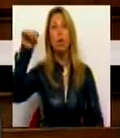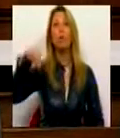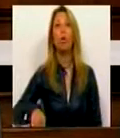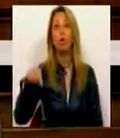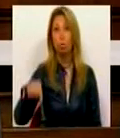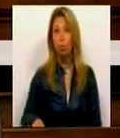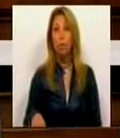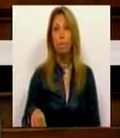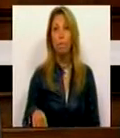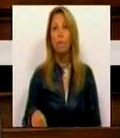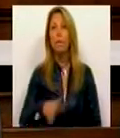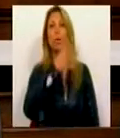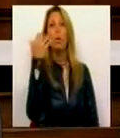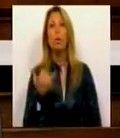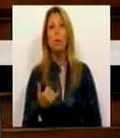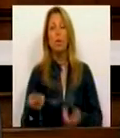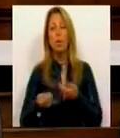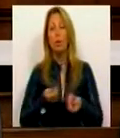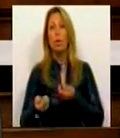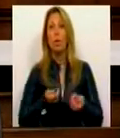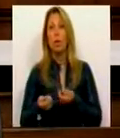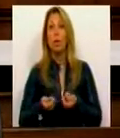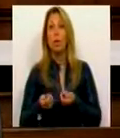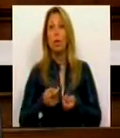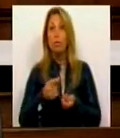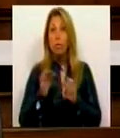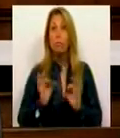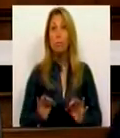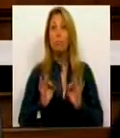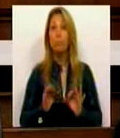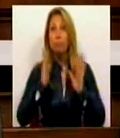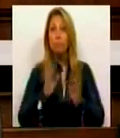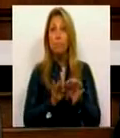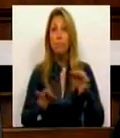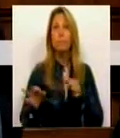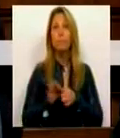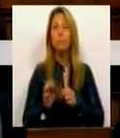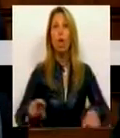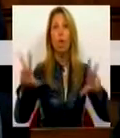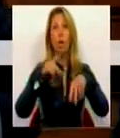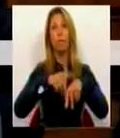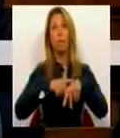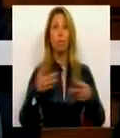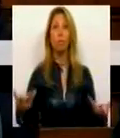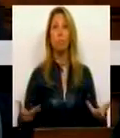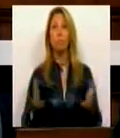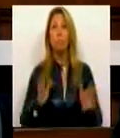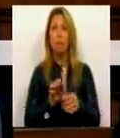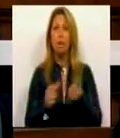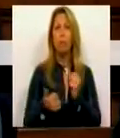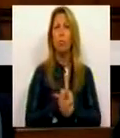lugar, a organização tinha que definitivamente se adaptar aos novos tempos, isto é, tinha que